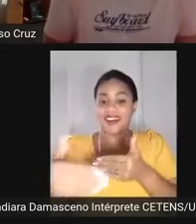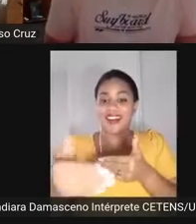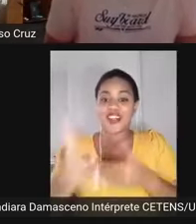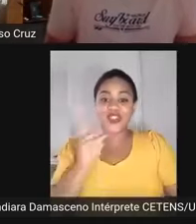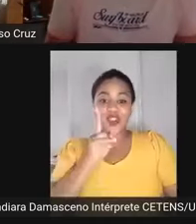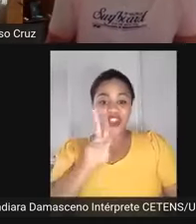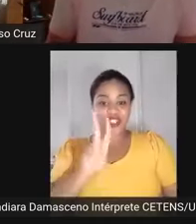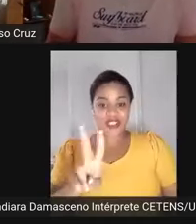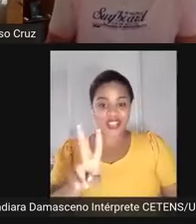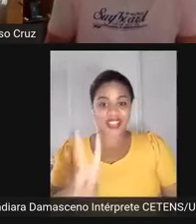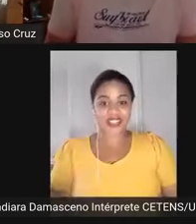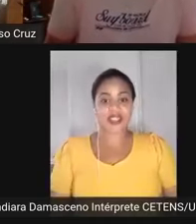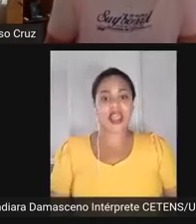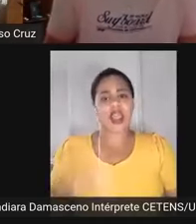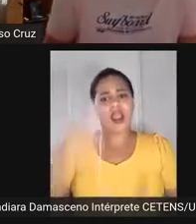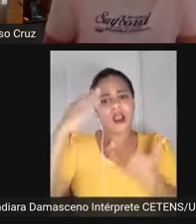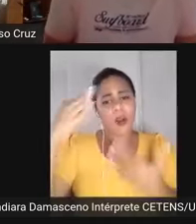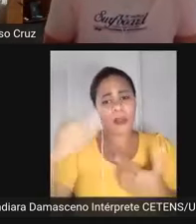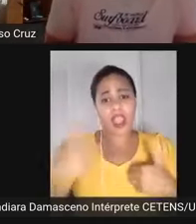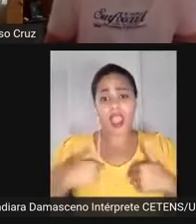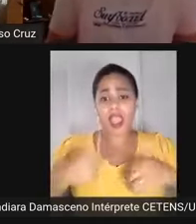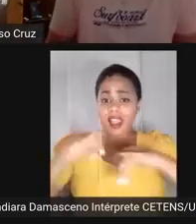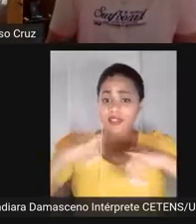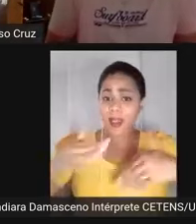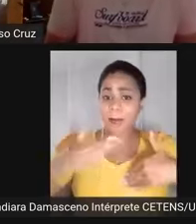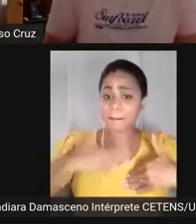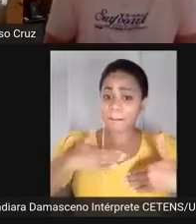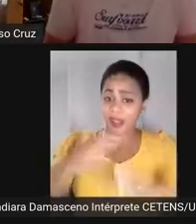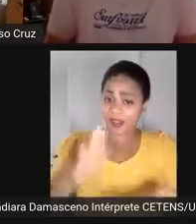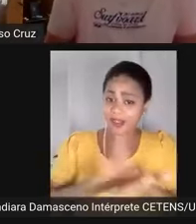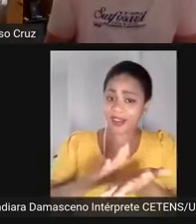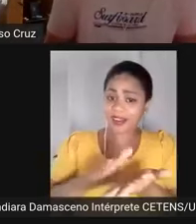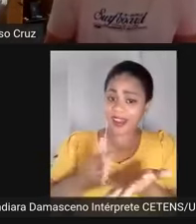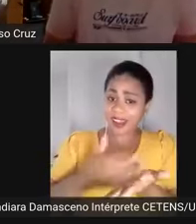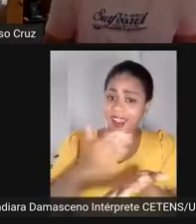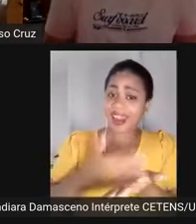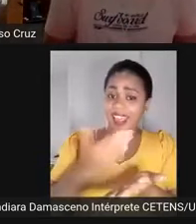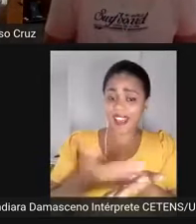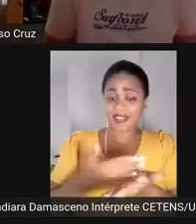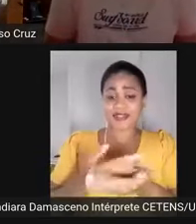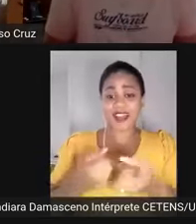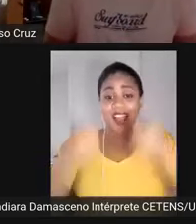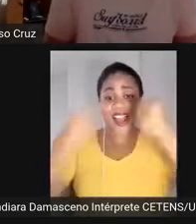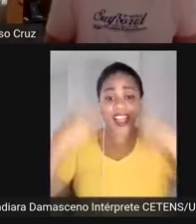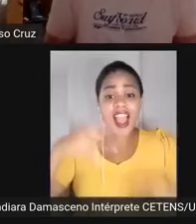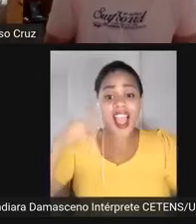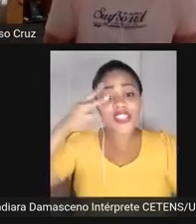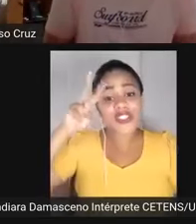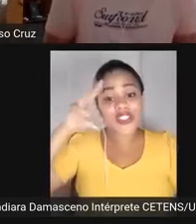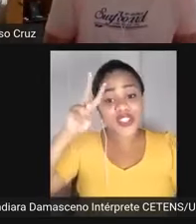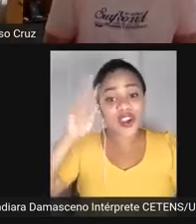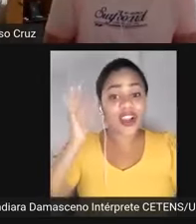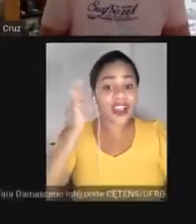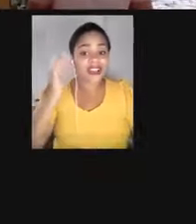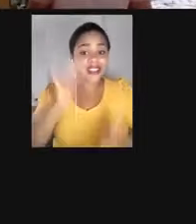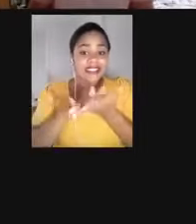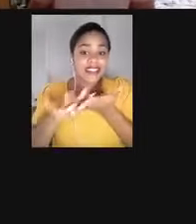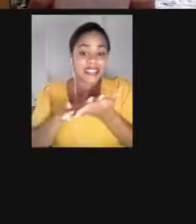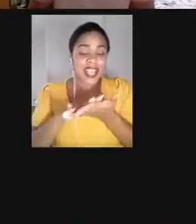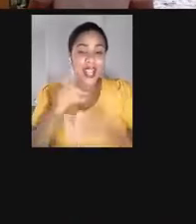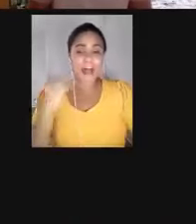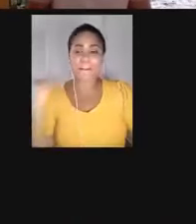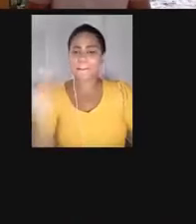Agradecer também esse espaço para que eu possa até divulgar o meu próprio livro também, né, que fala sobre os ciganos. Então, isso é importante para a gente, é importante para quem